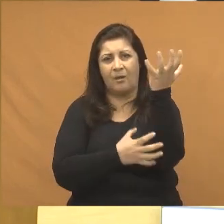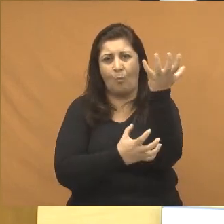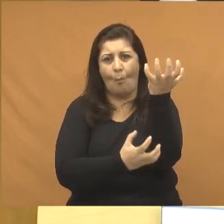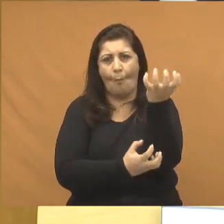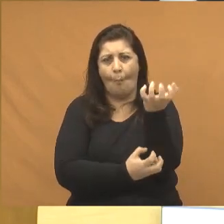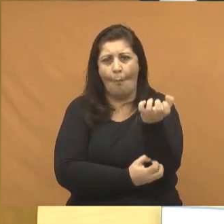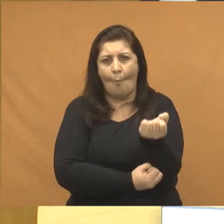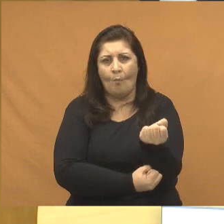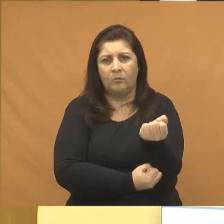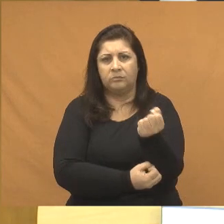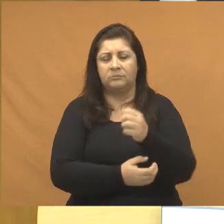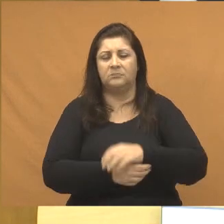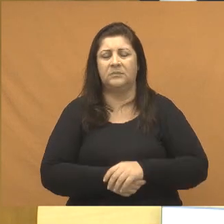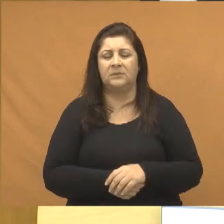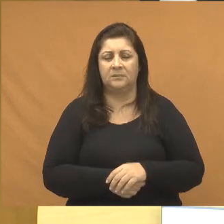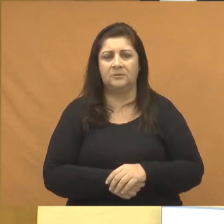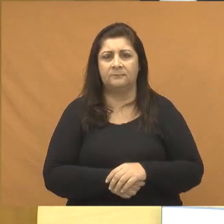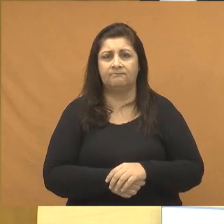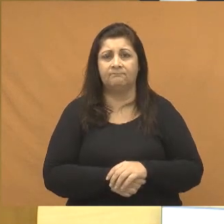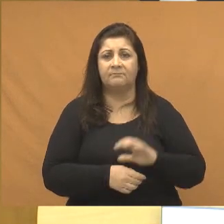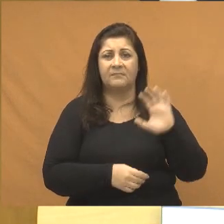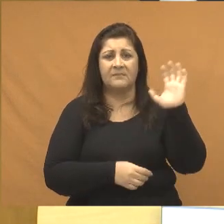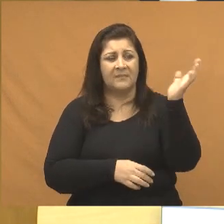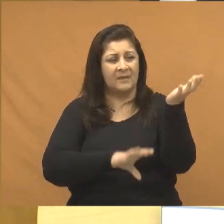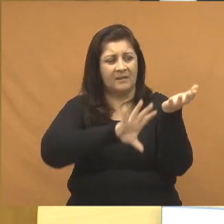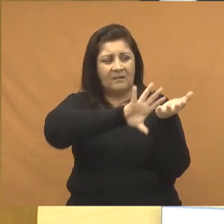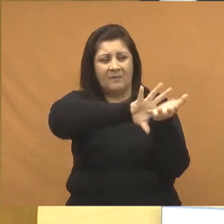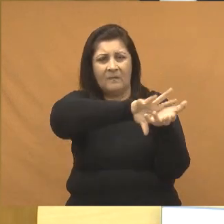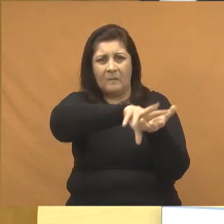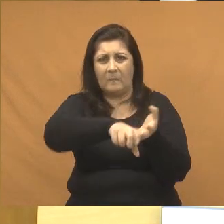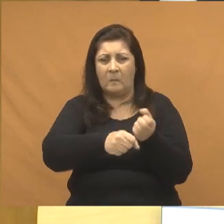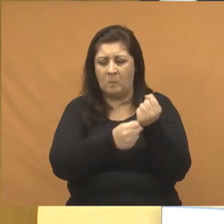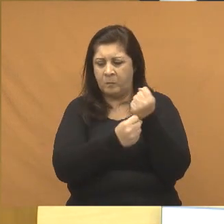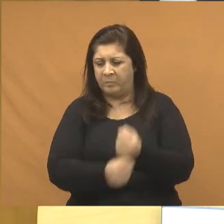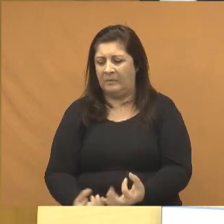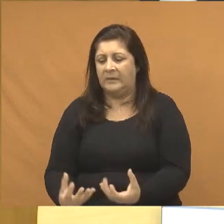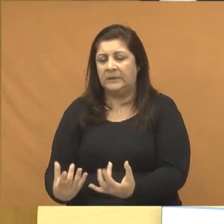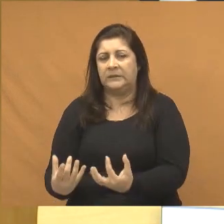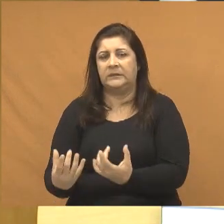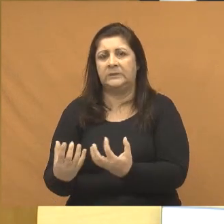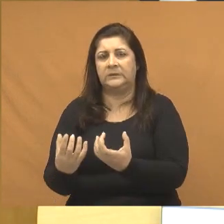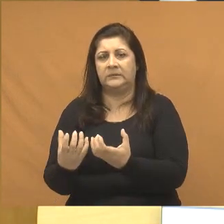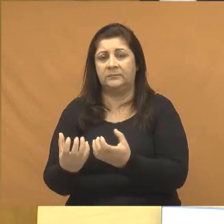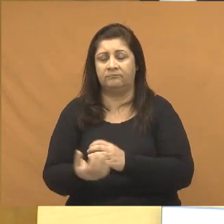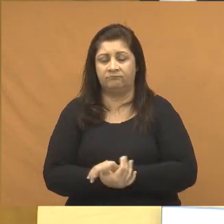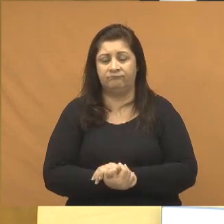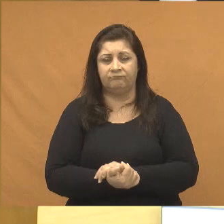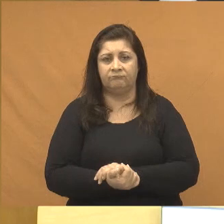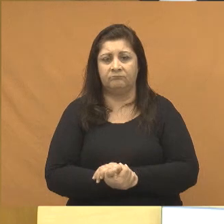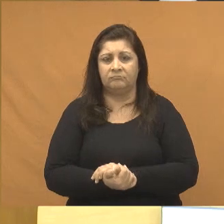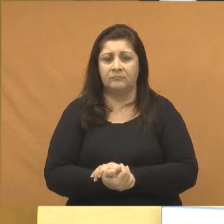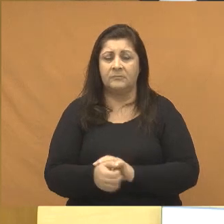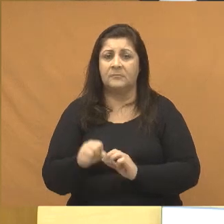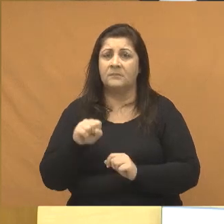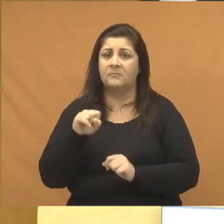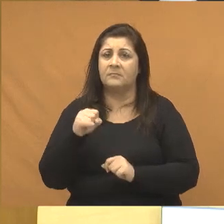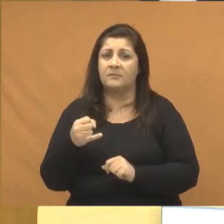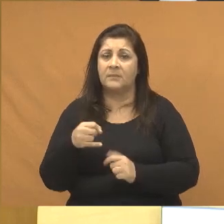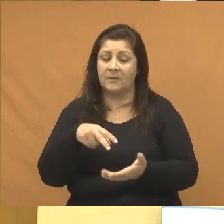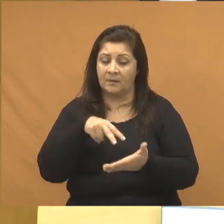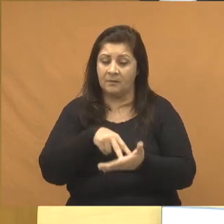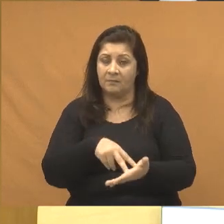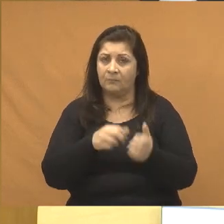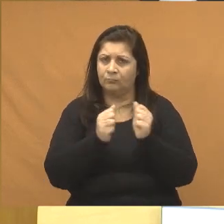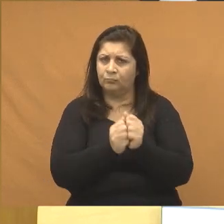secará. Tais ramos são recolhidos, lançados no fogo e queimados. Se permanecerdes em